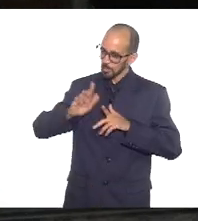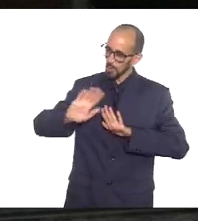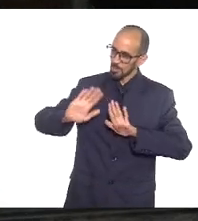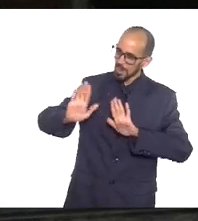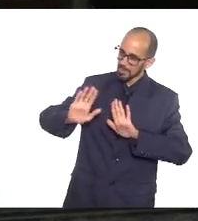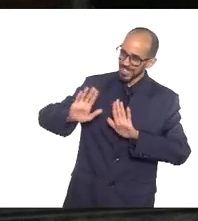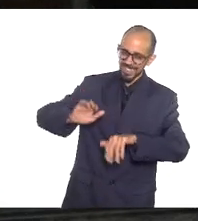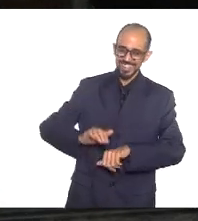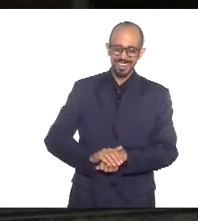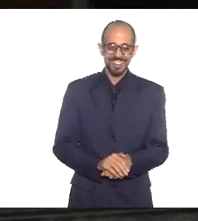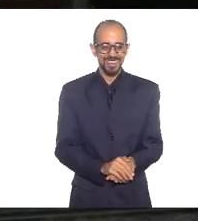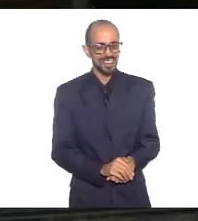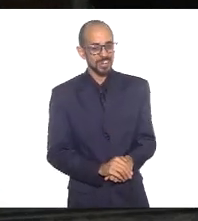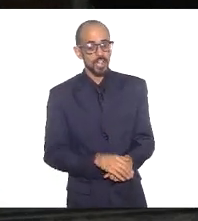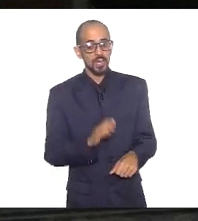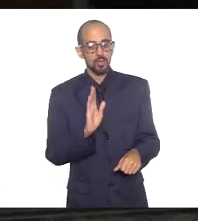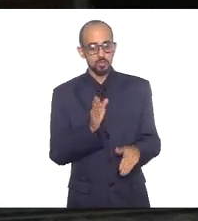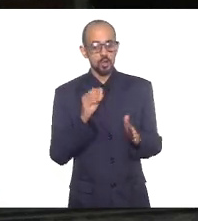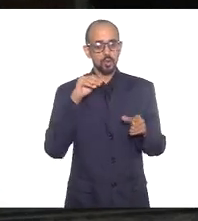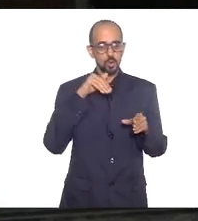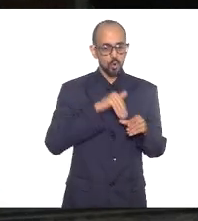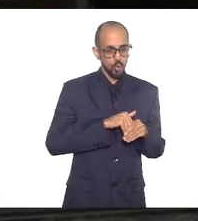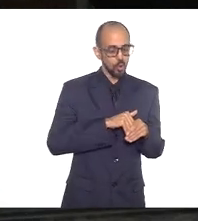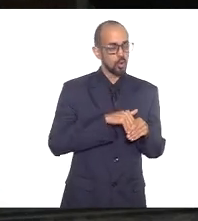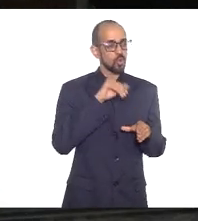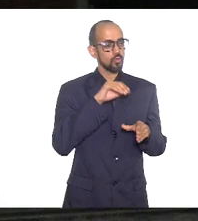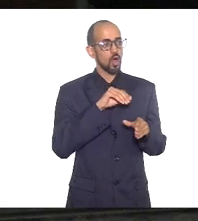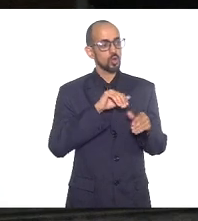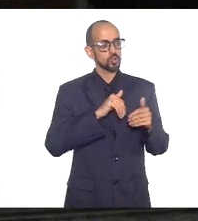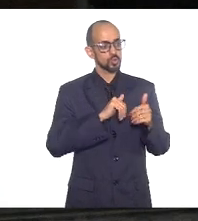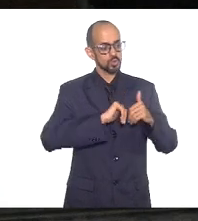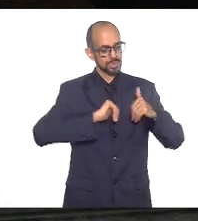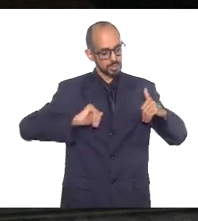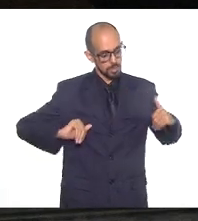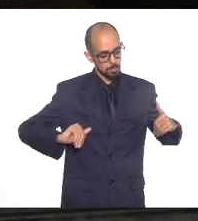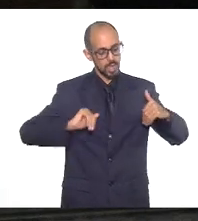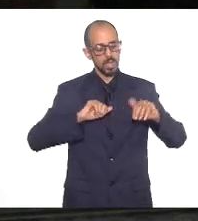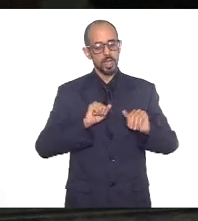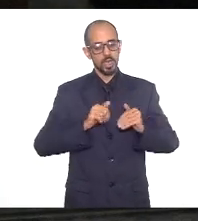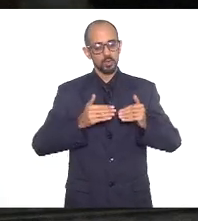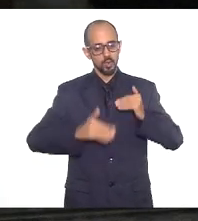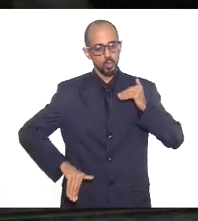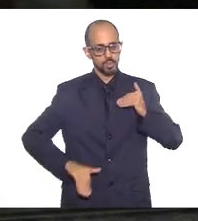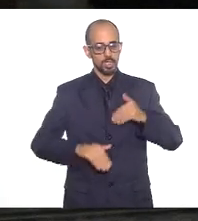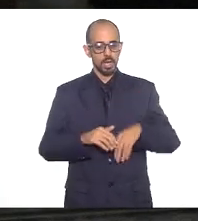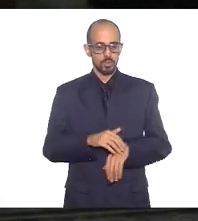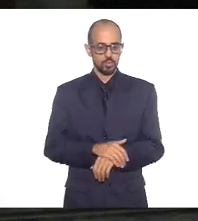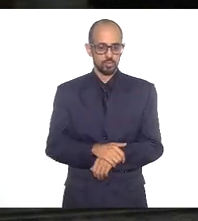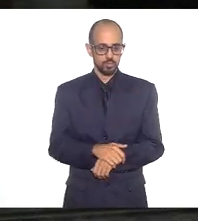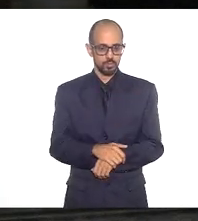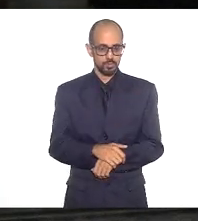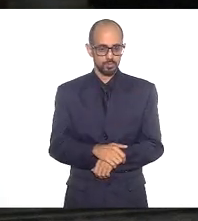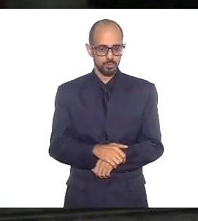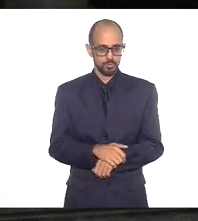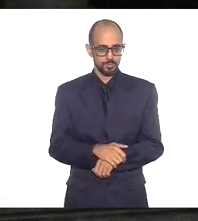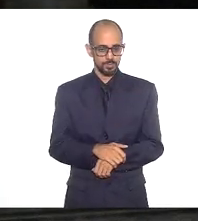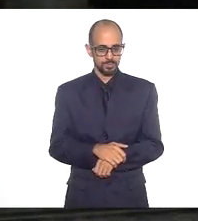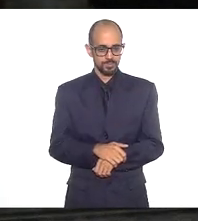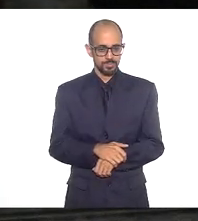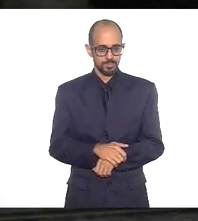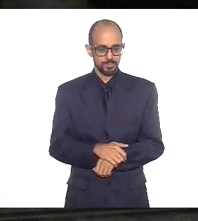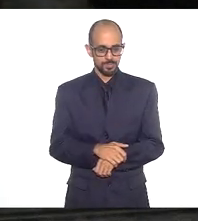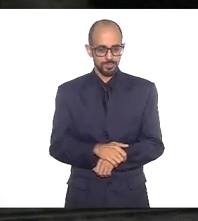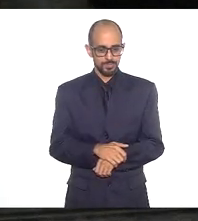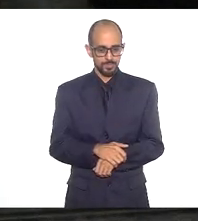assinalo aqui o seu voto em separado, contrário.